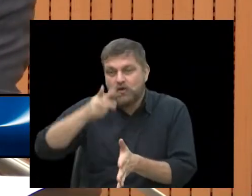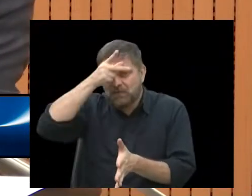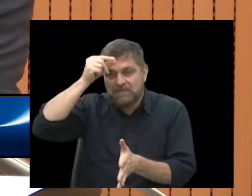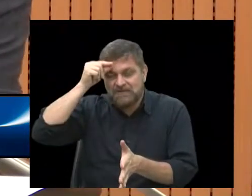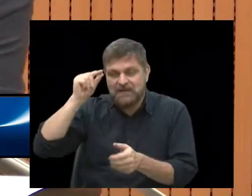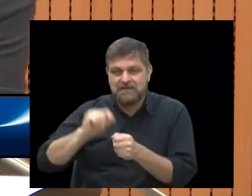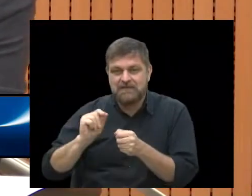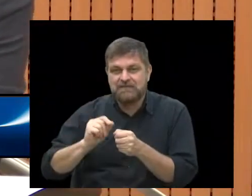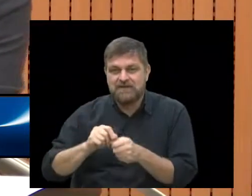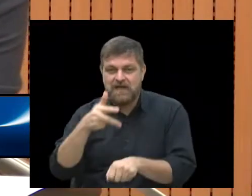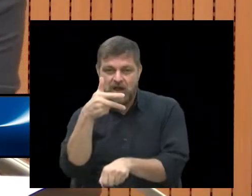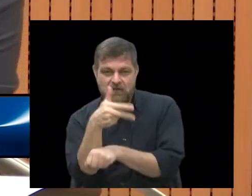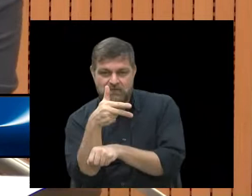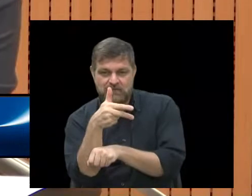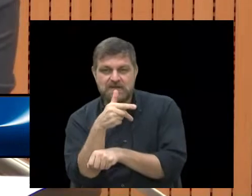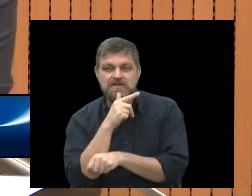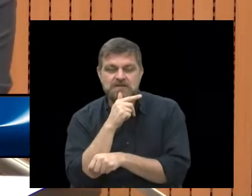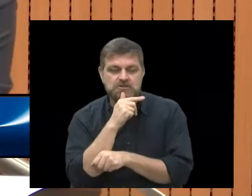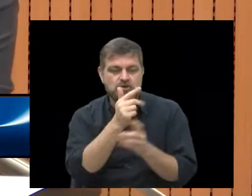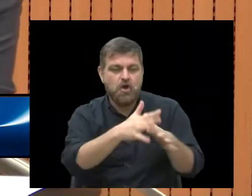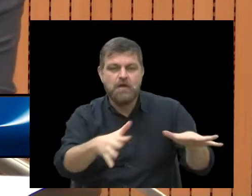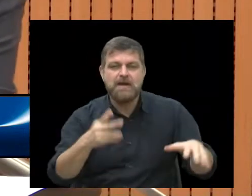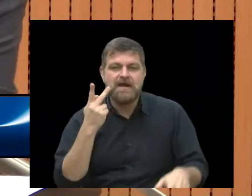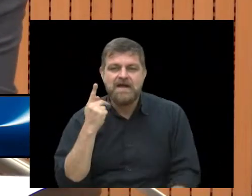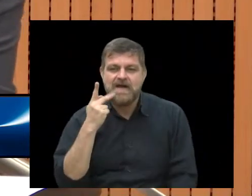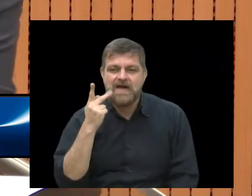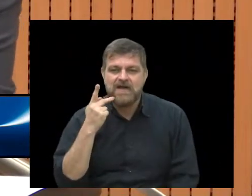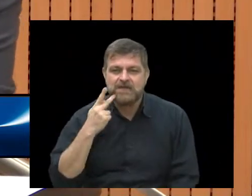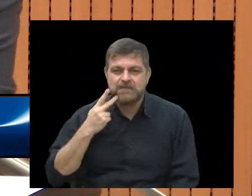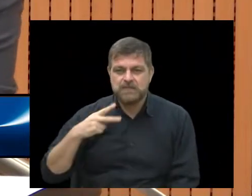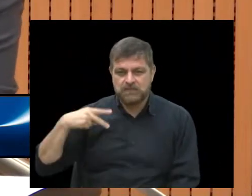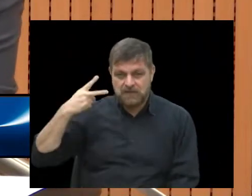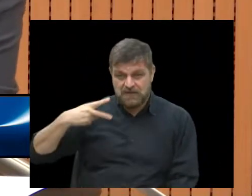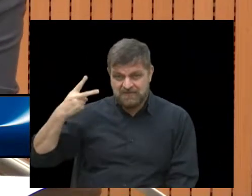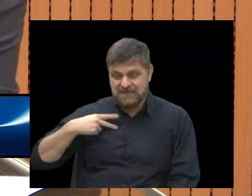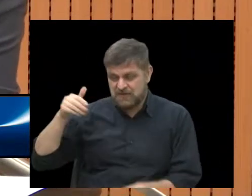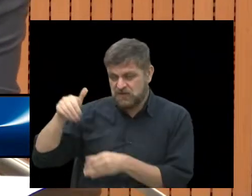um vídeo falando o quê? Que os vereadores votaram